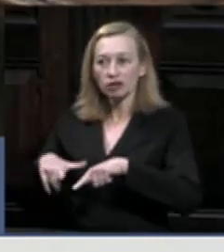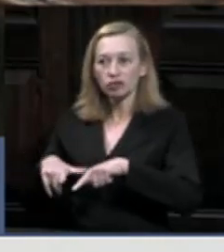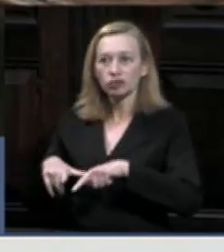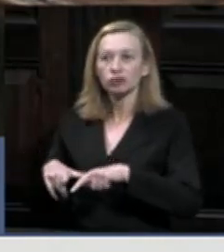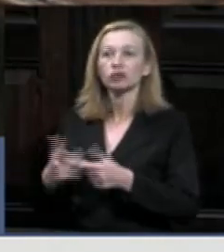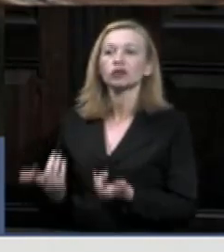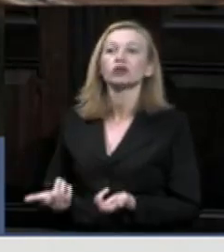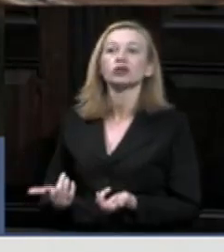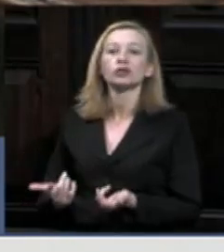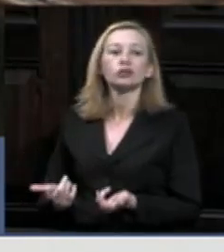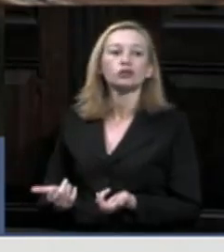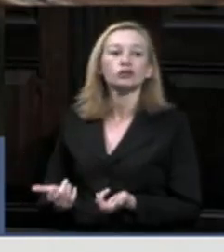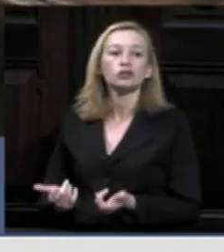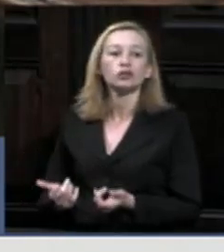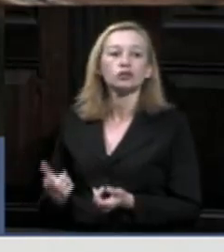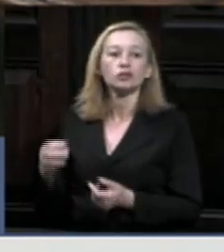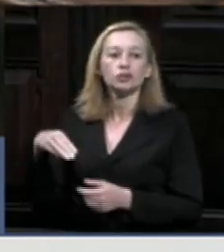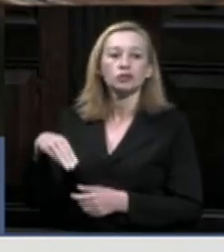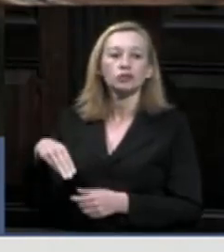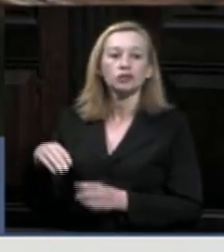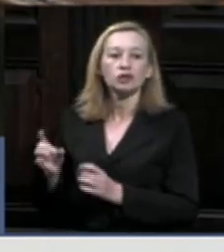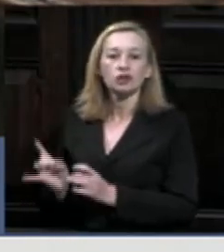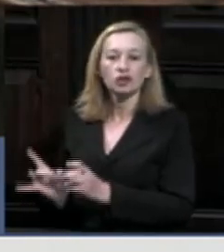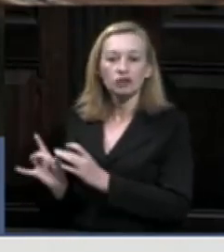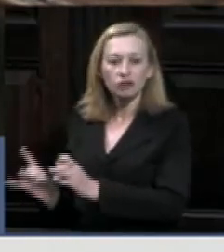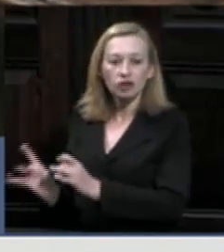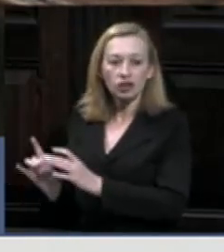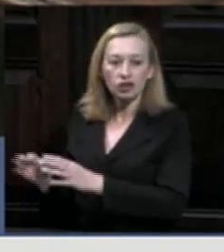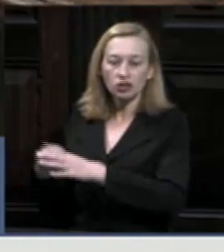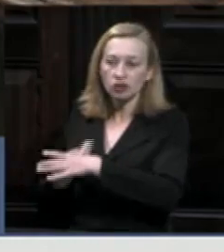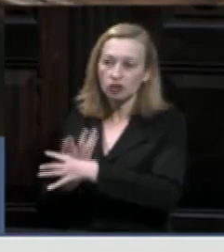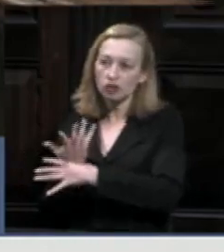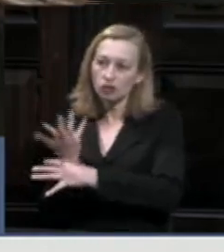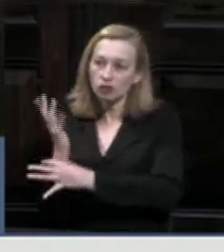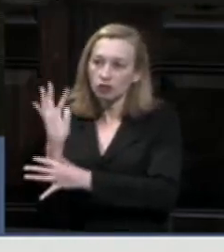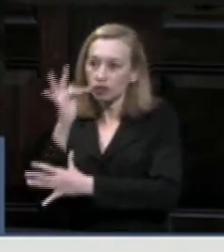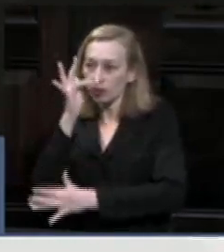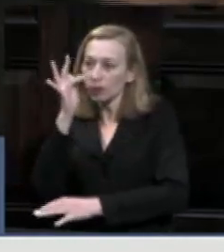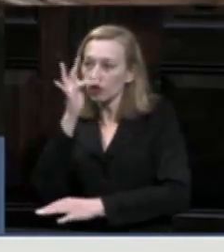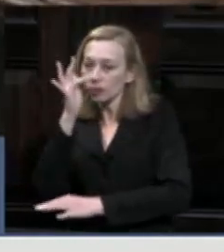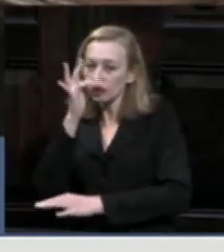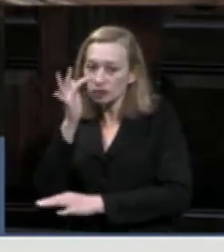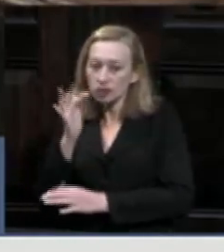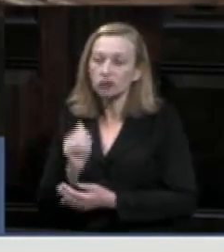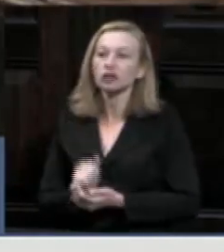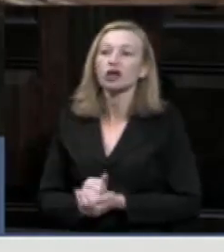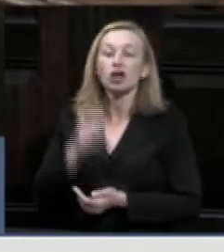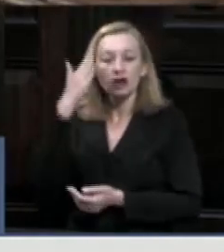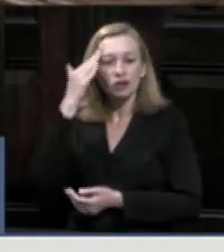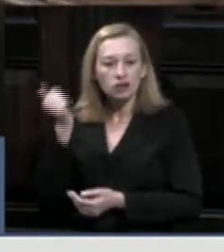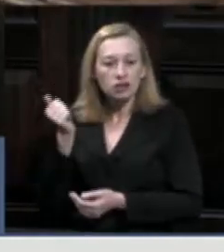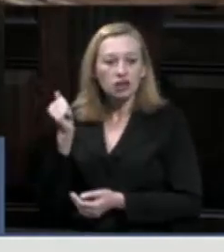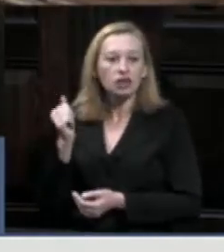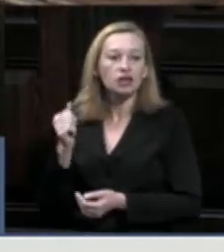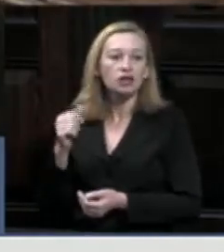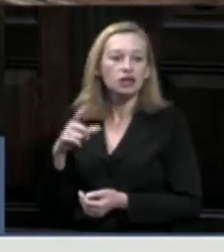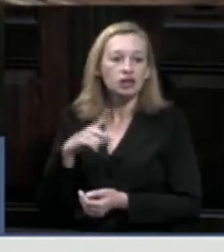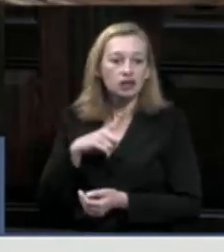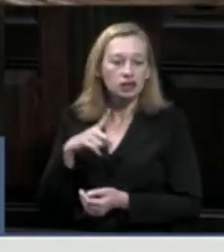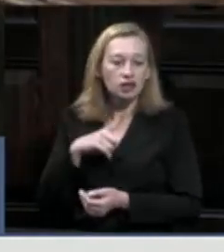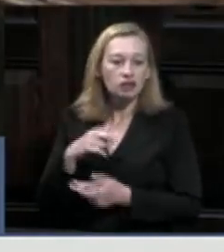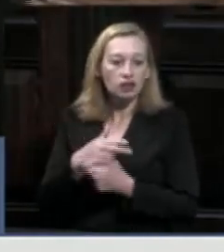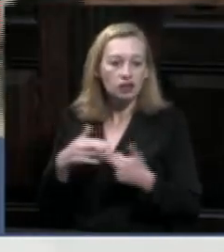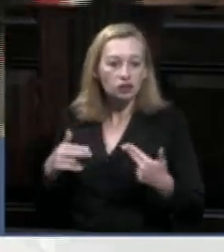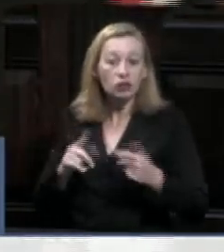discussão sobre a propriedade do terreno eu não vou entrar nesse mérito mas o que está